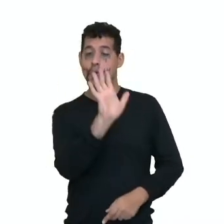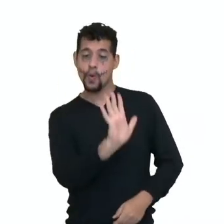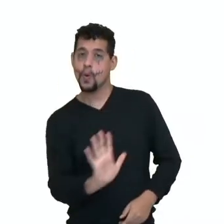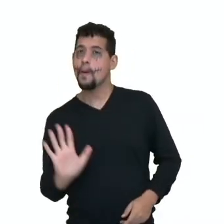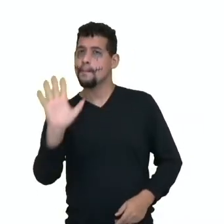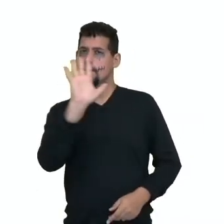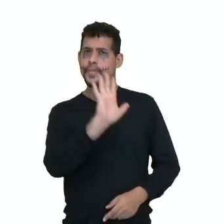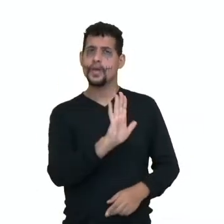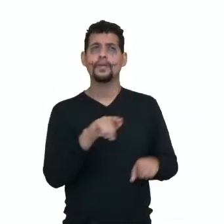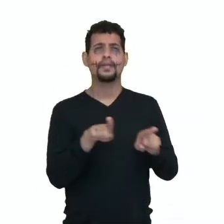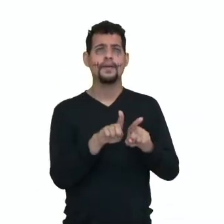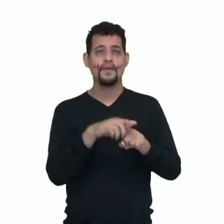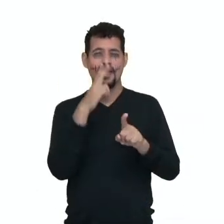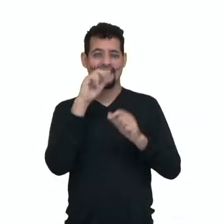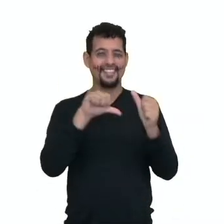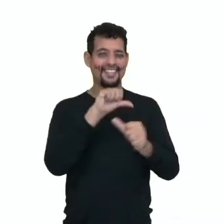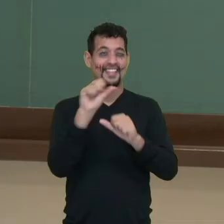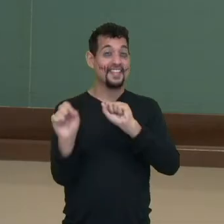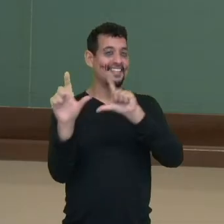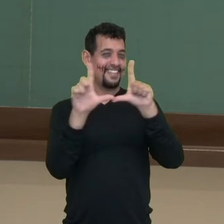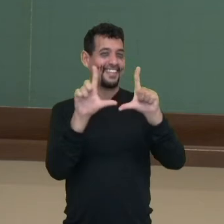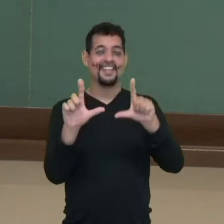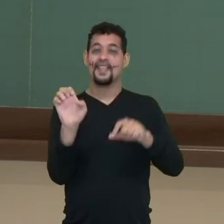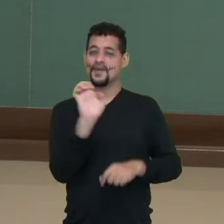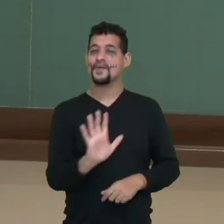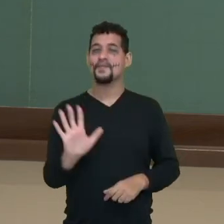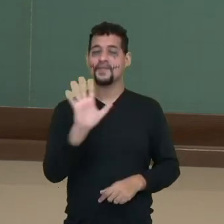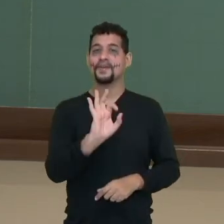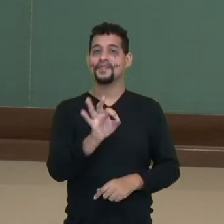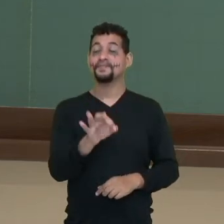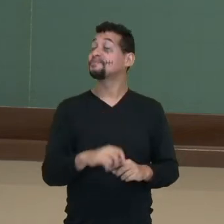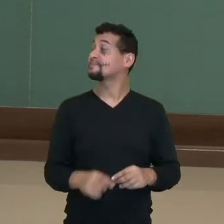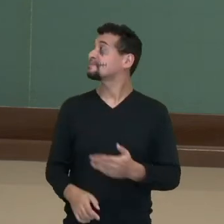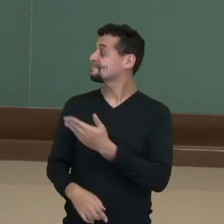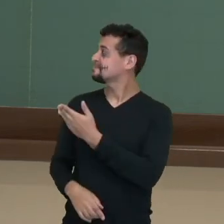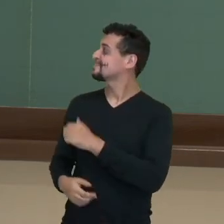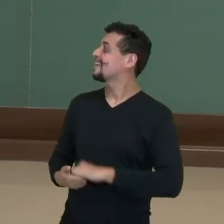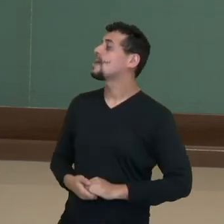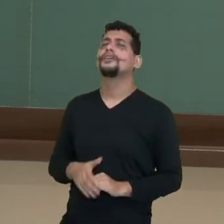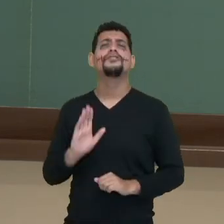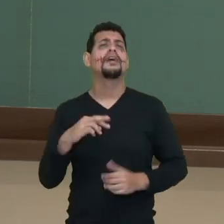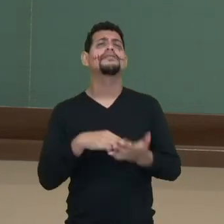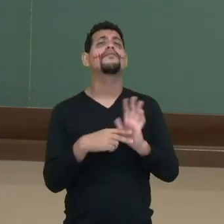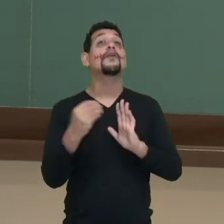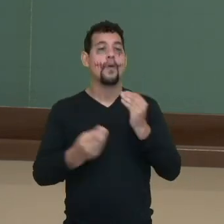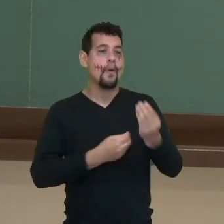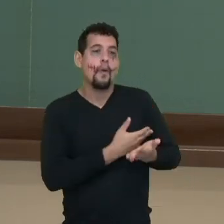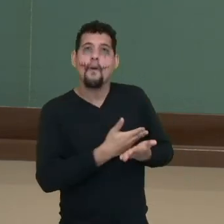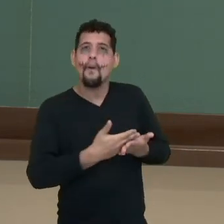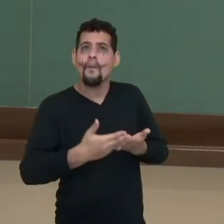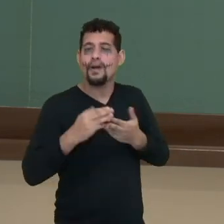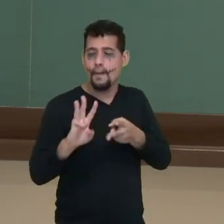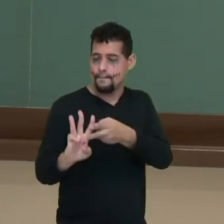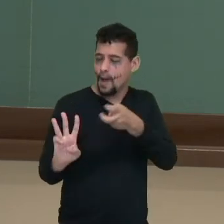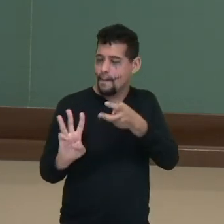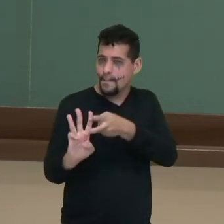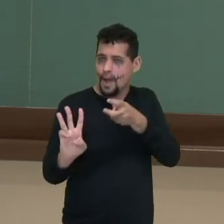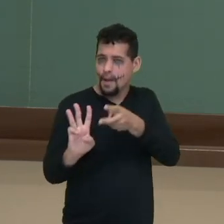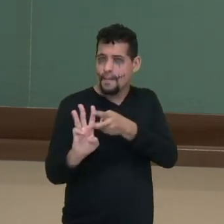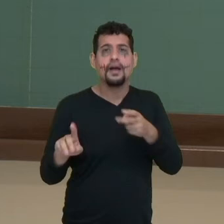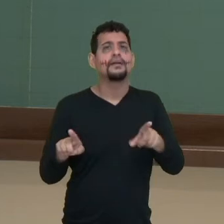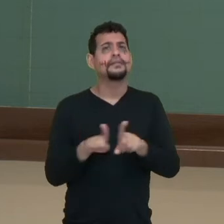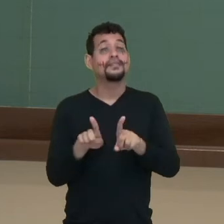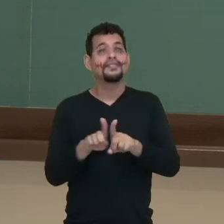europeus. Acho que saiu aqui de los europeus, tá? Já era uma origem indígena, já é uma